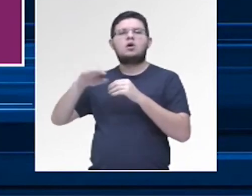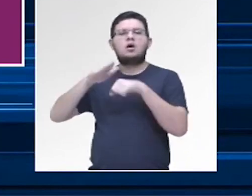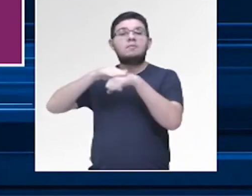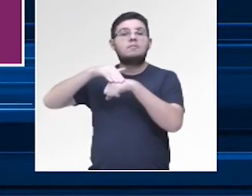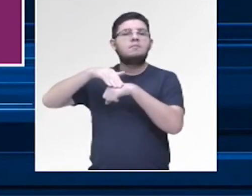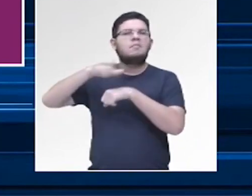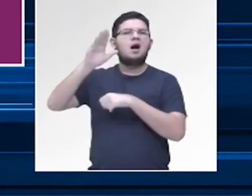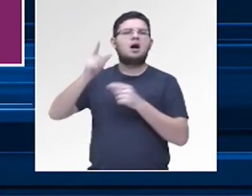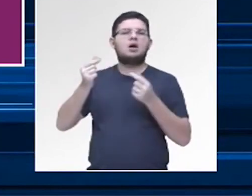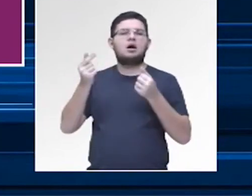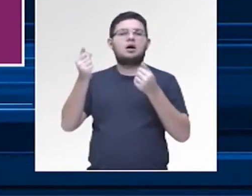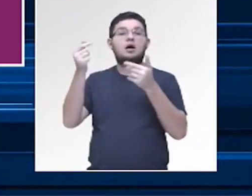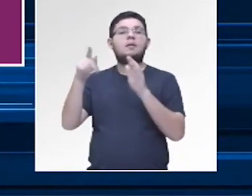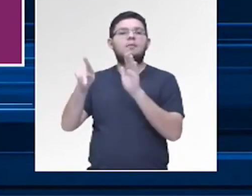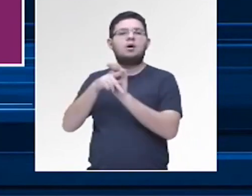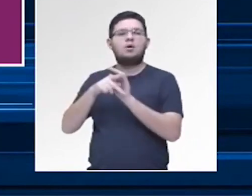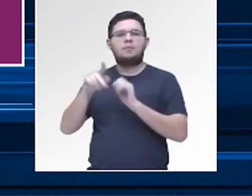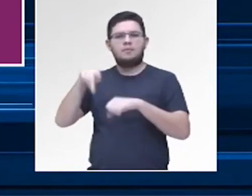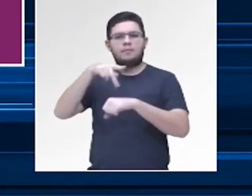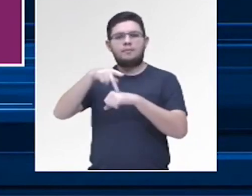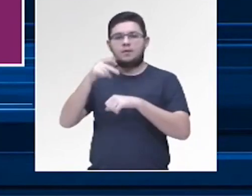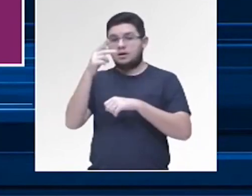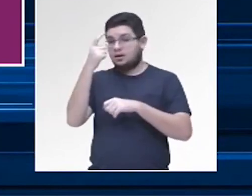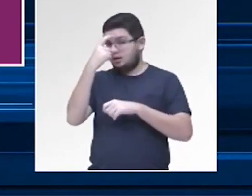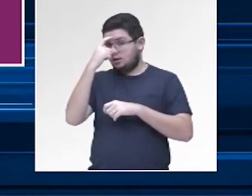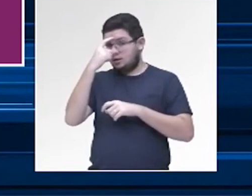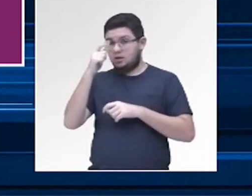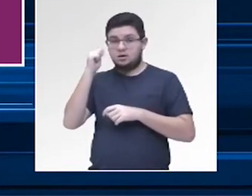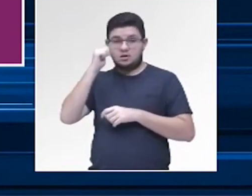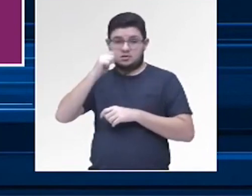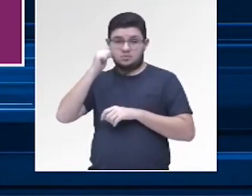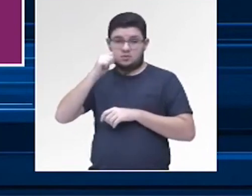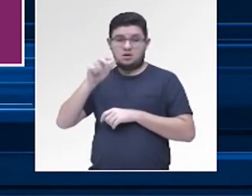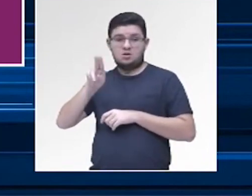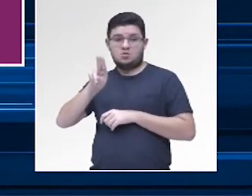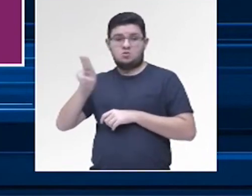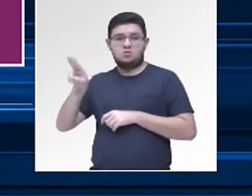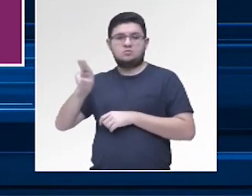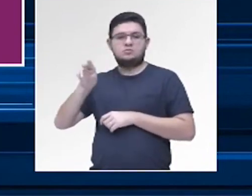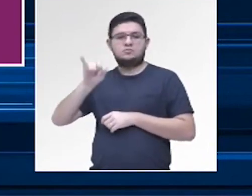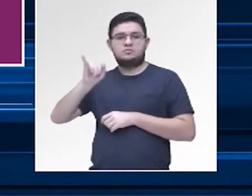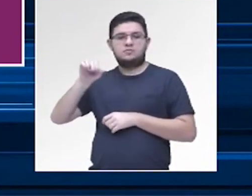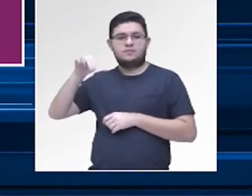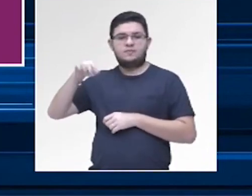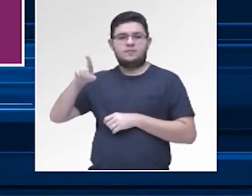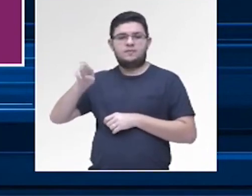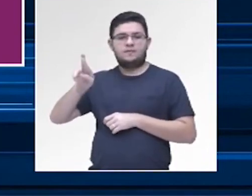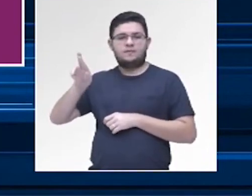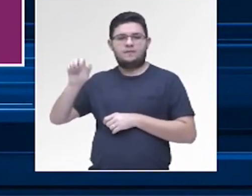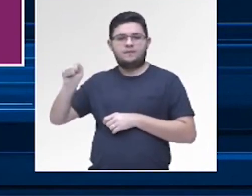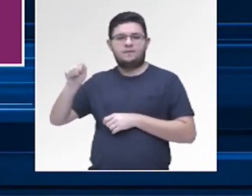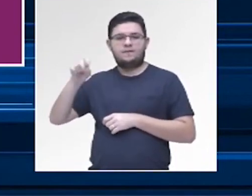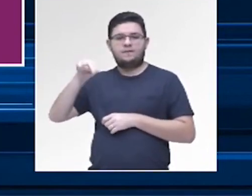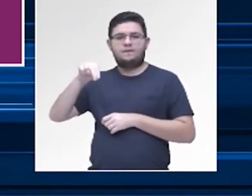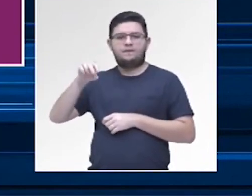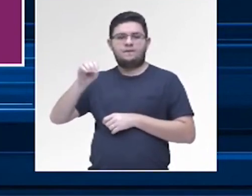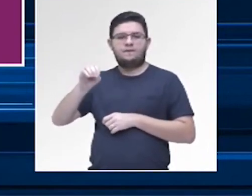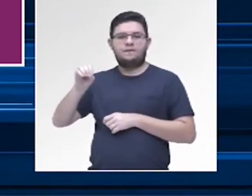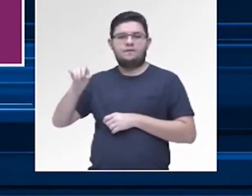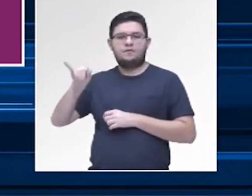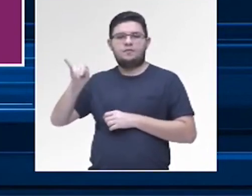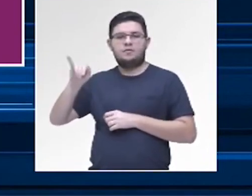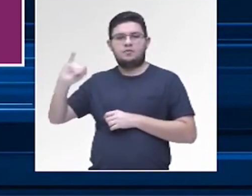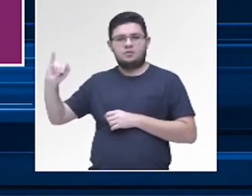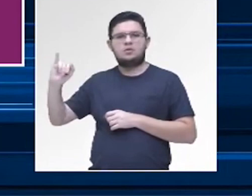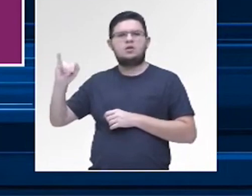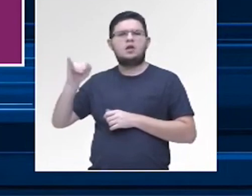Noel was named the wealthiest woman in India, tá? A Indra Noel foi nomeada a mulher mais